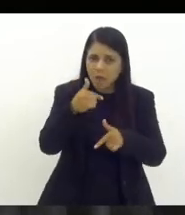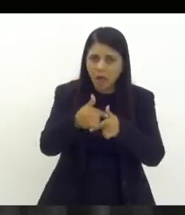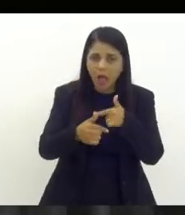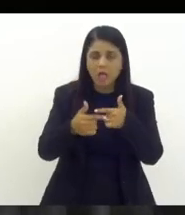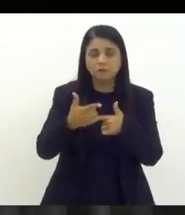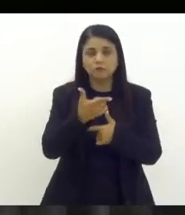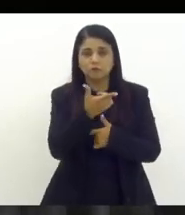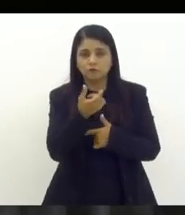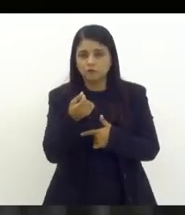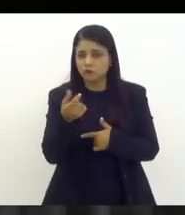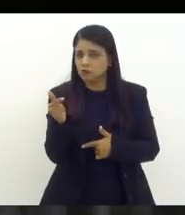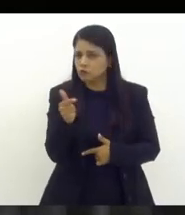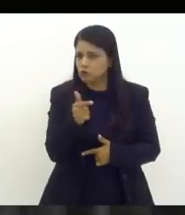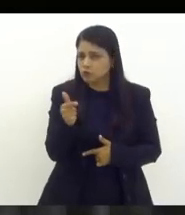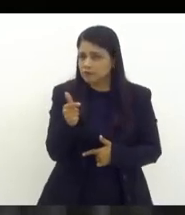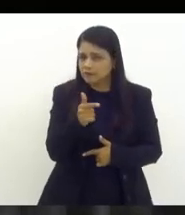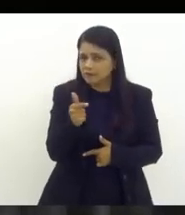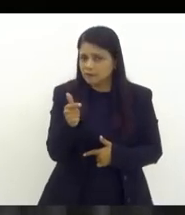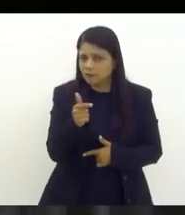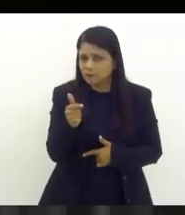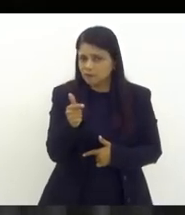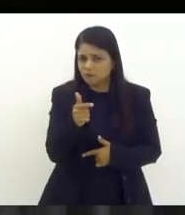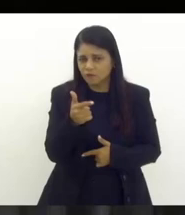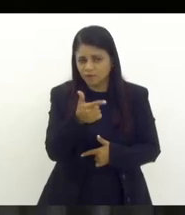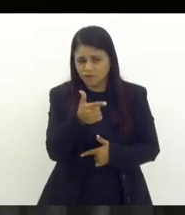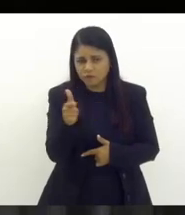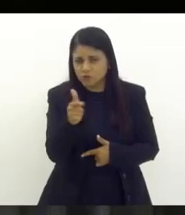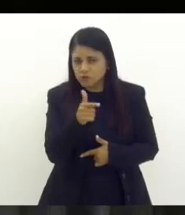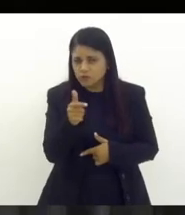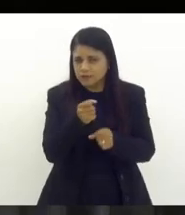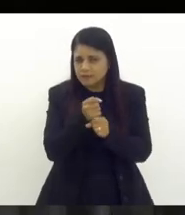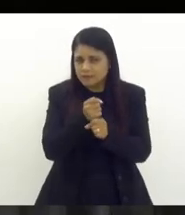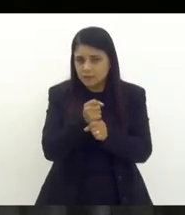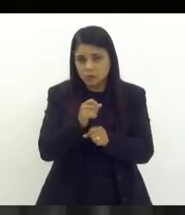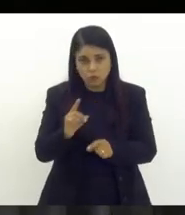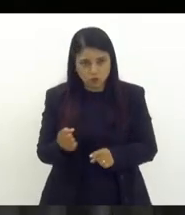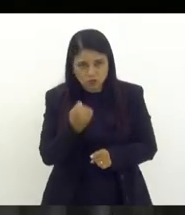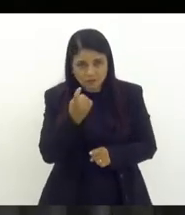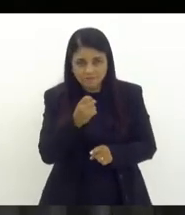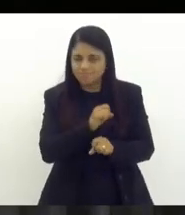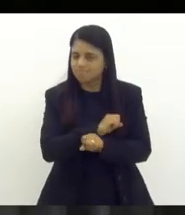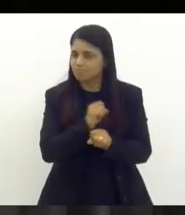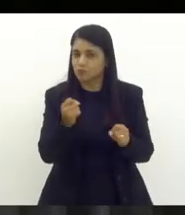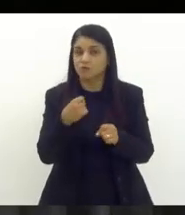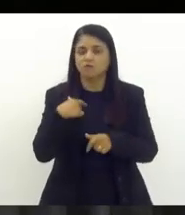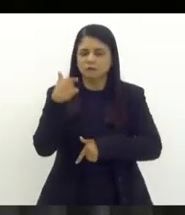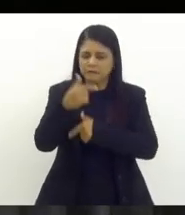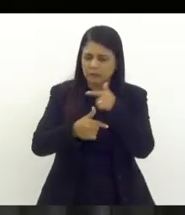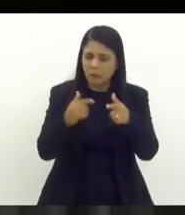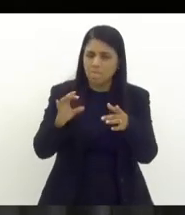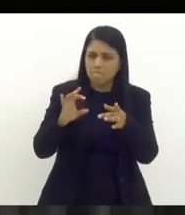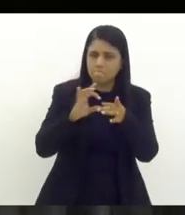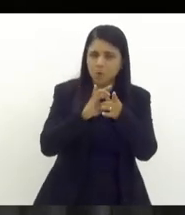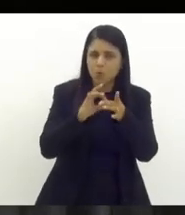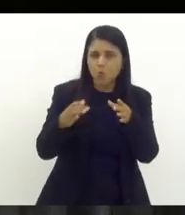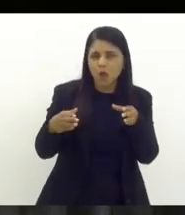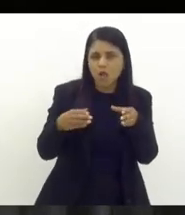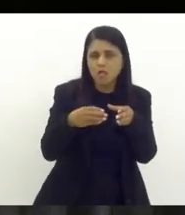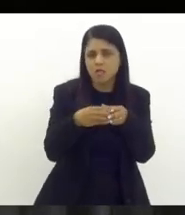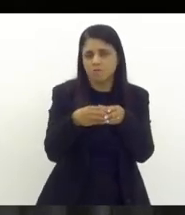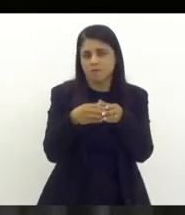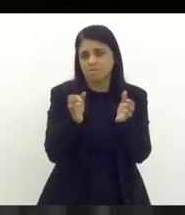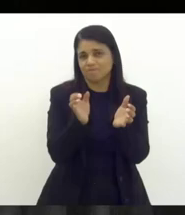nesses 22 anos eu nunca fiz nada sozinha sempre foi o trabalho de muita gente trabalho de uma equipe como